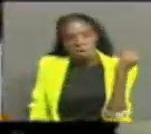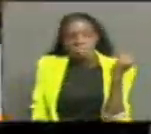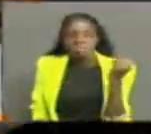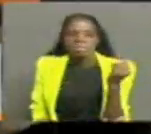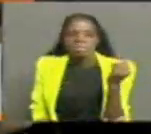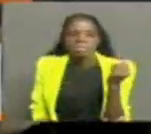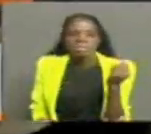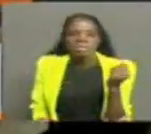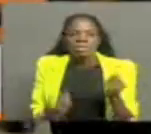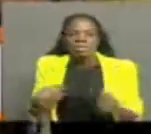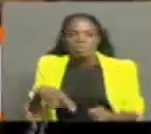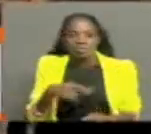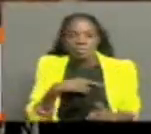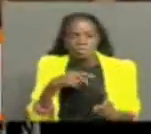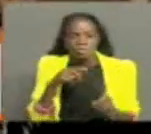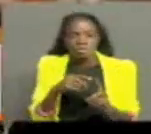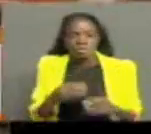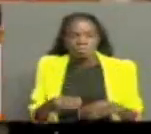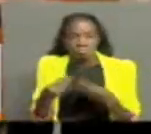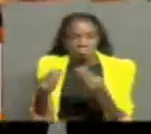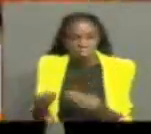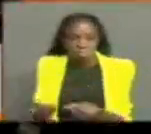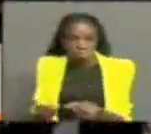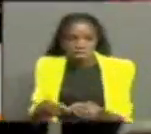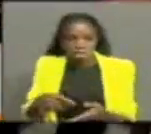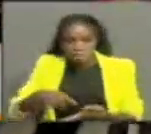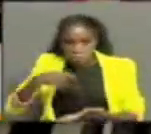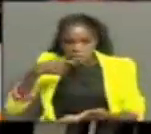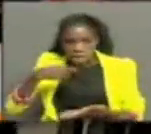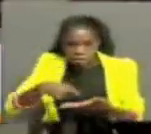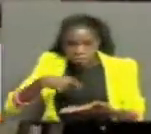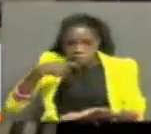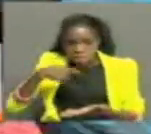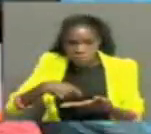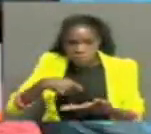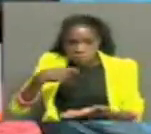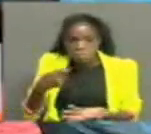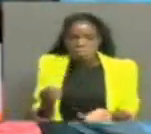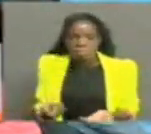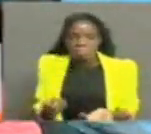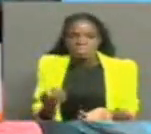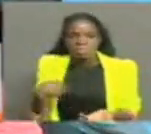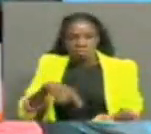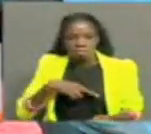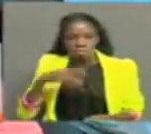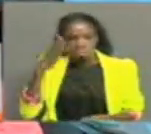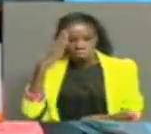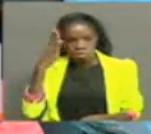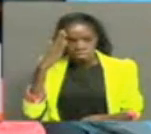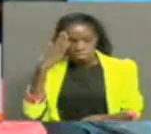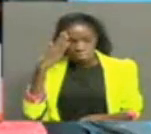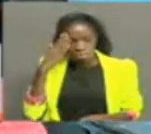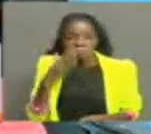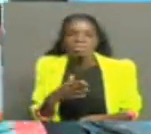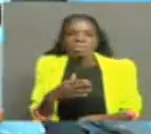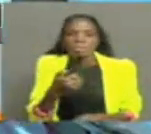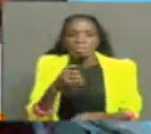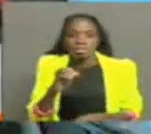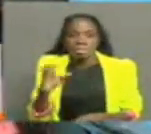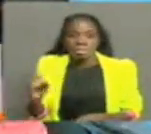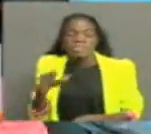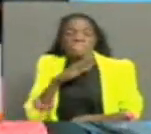a nossa sopa. Queremos aqui ter a certeza que podemos abranger mais de 500